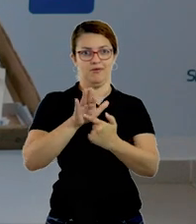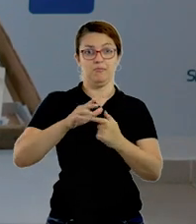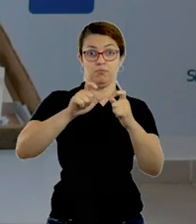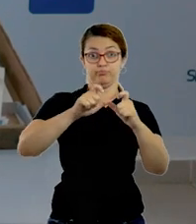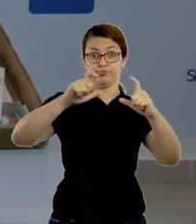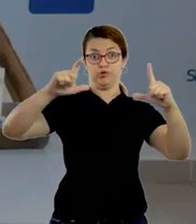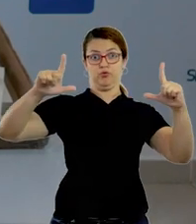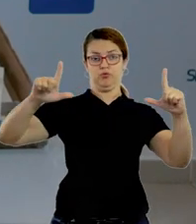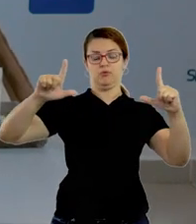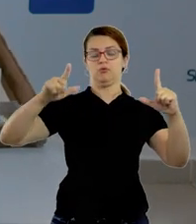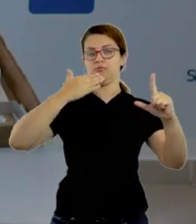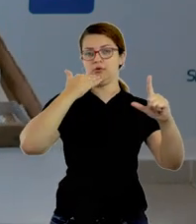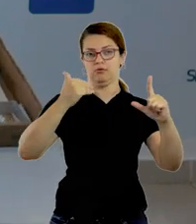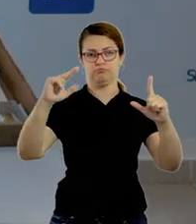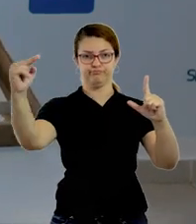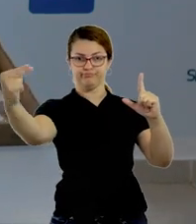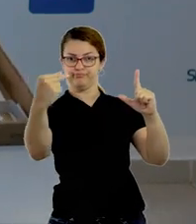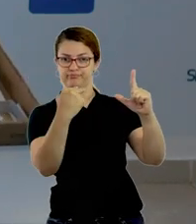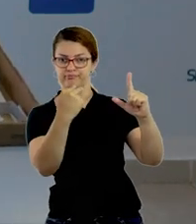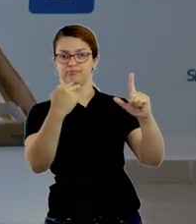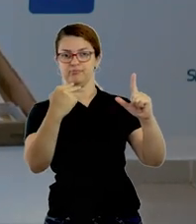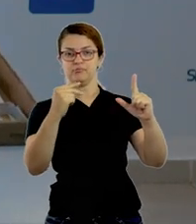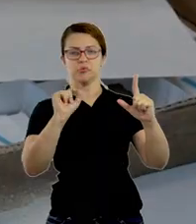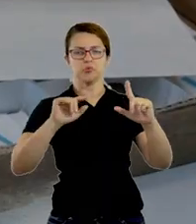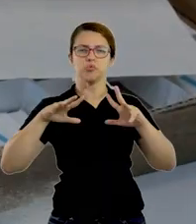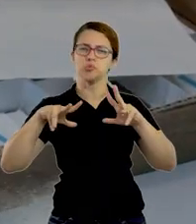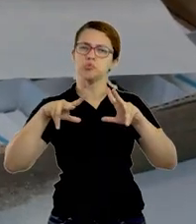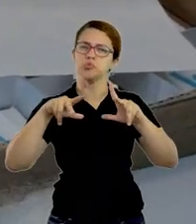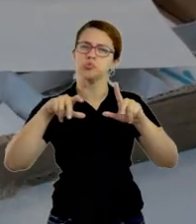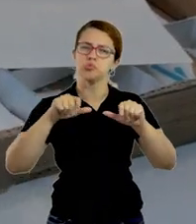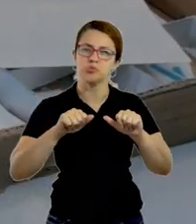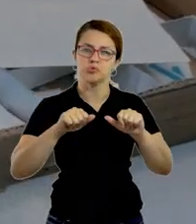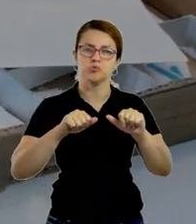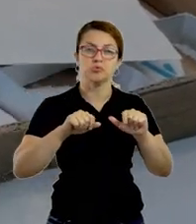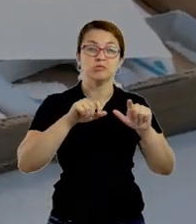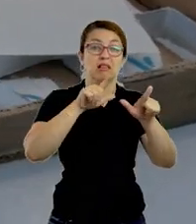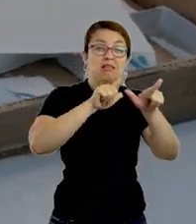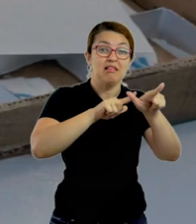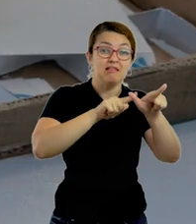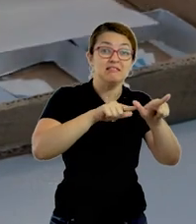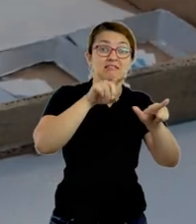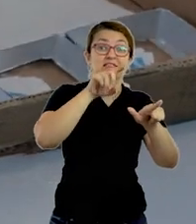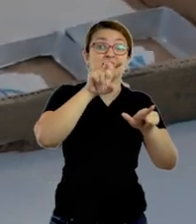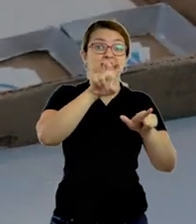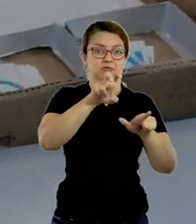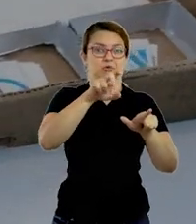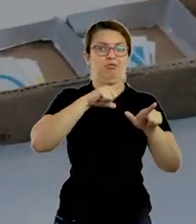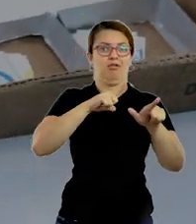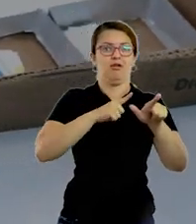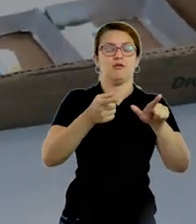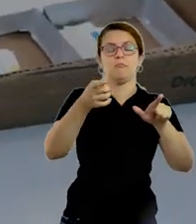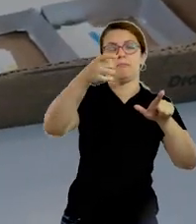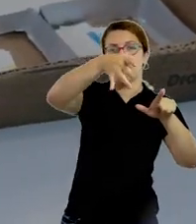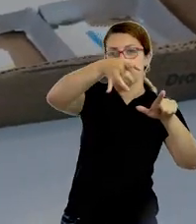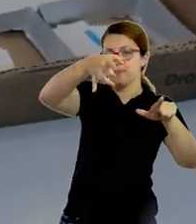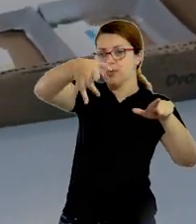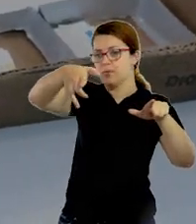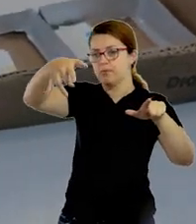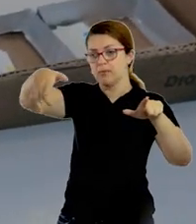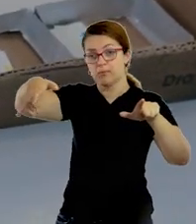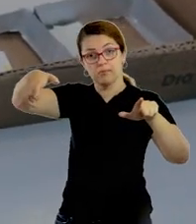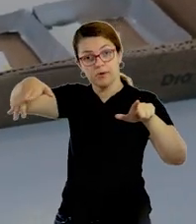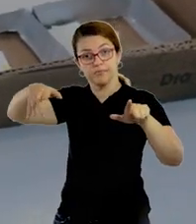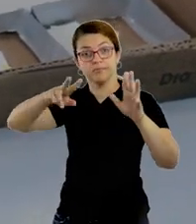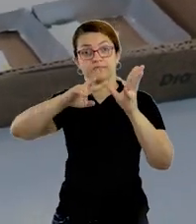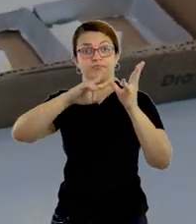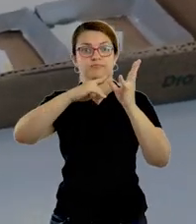né? Aí, olha, todo o alfabeto tá aqui, 5 de cada letra. E as vogais, ó,